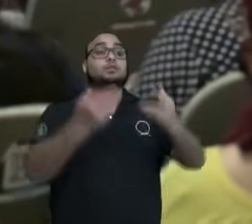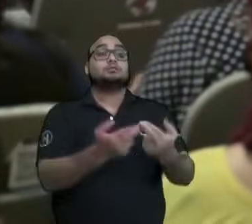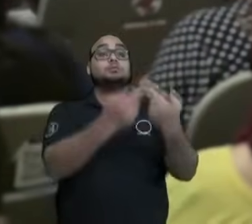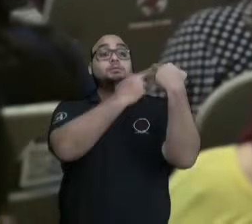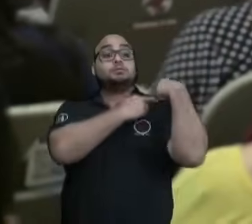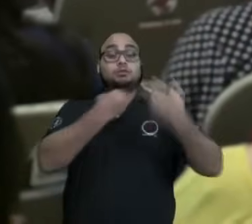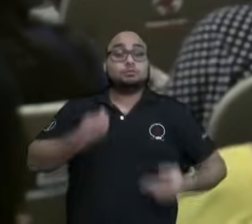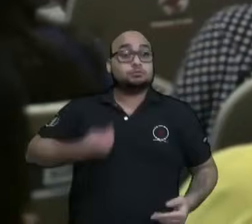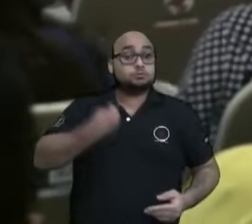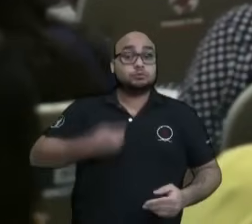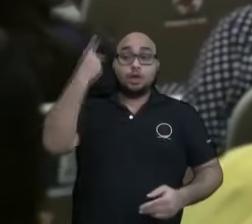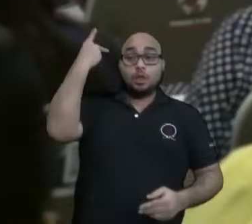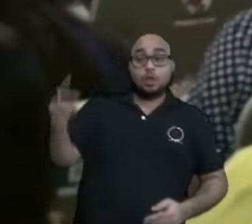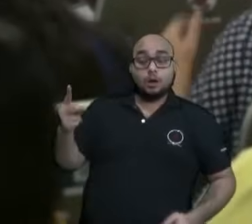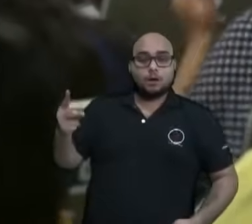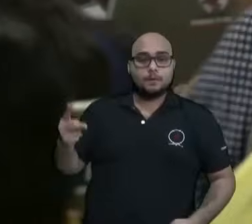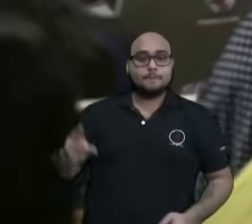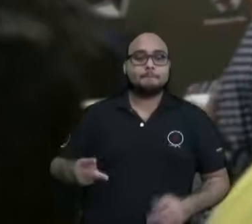autoridade